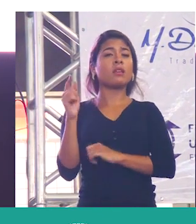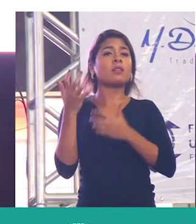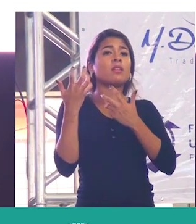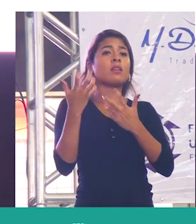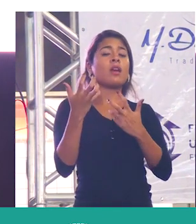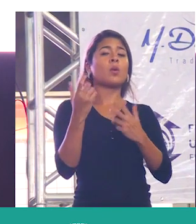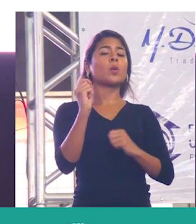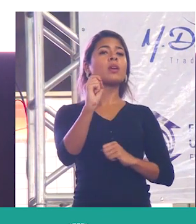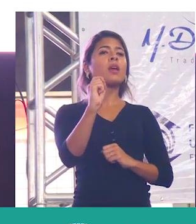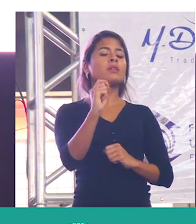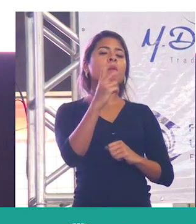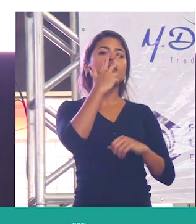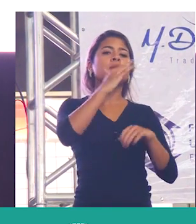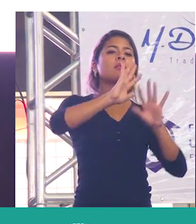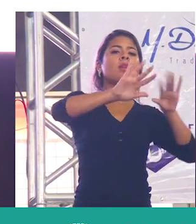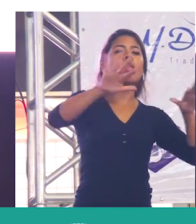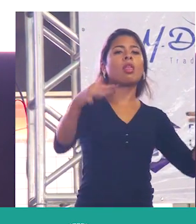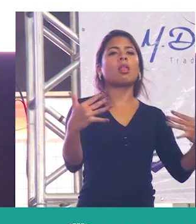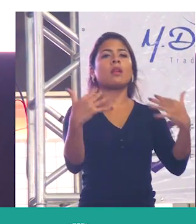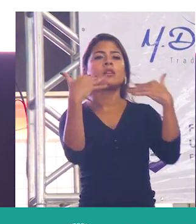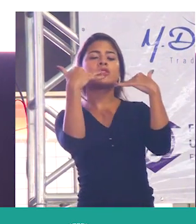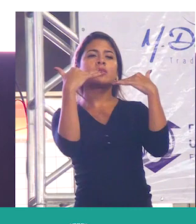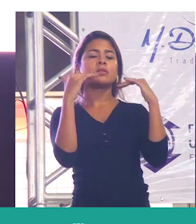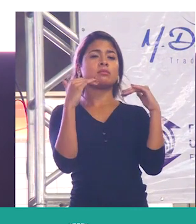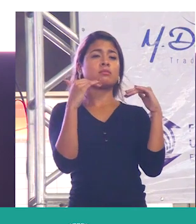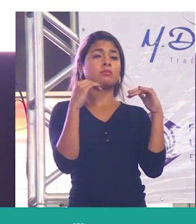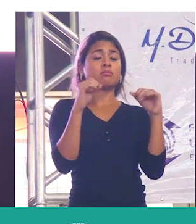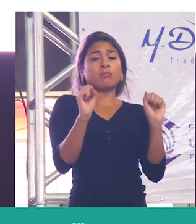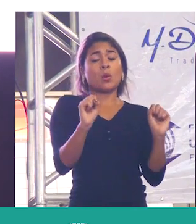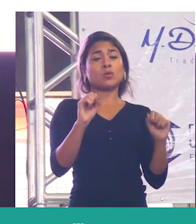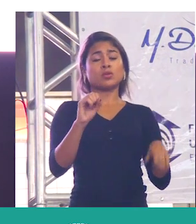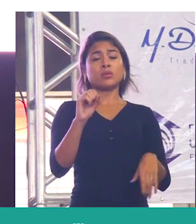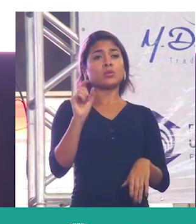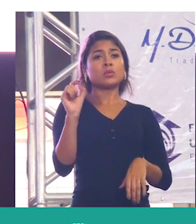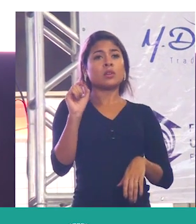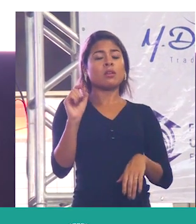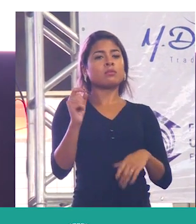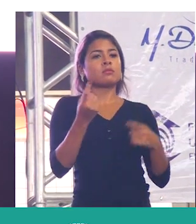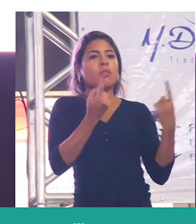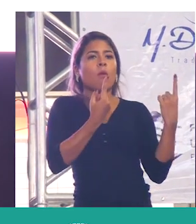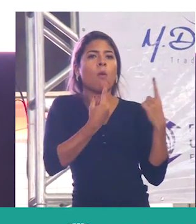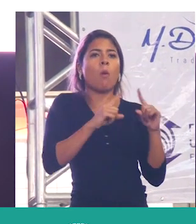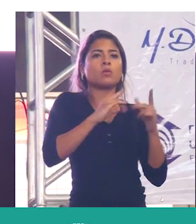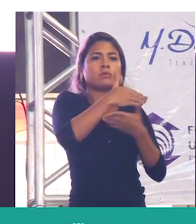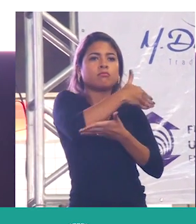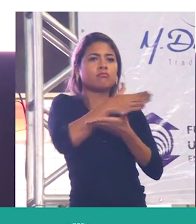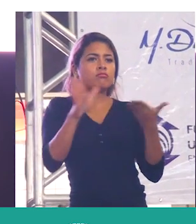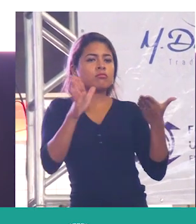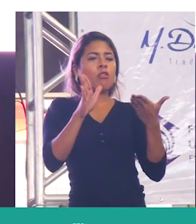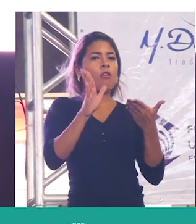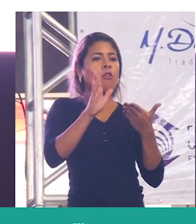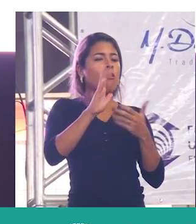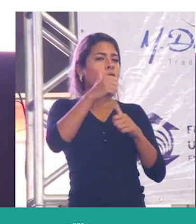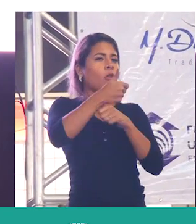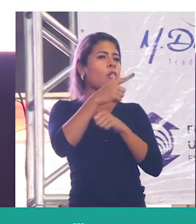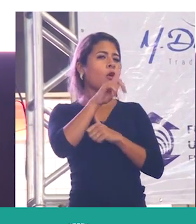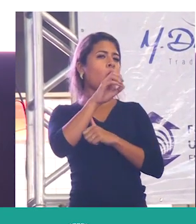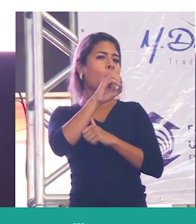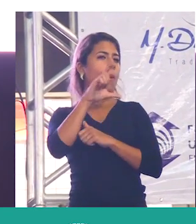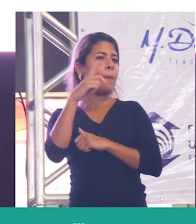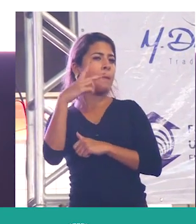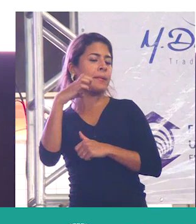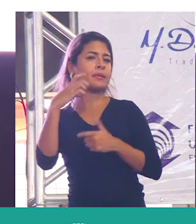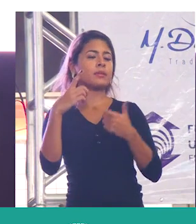era chamar a atenção para quem sabe, de repente, dar um golpe de Estado. Há quem fale também, aí